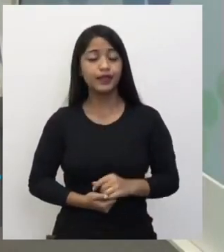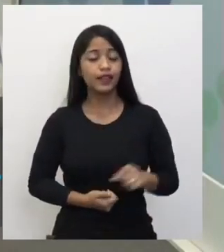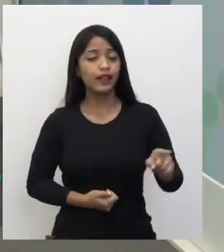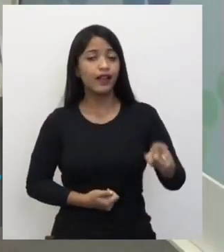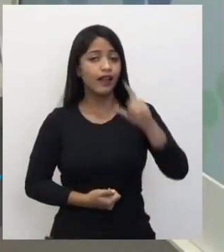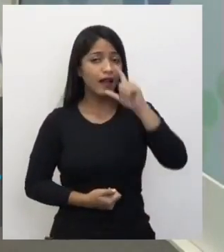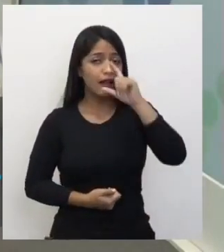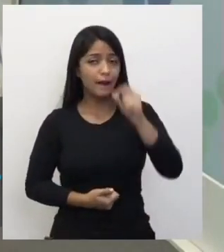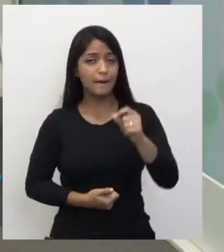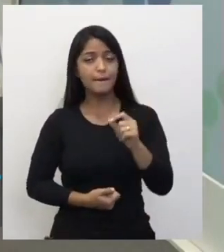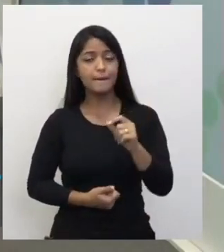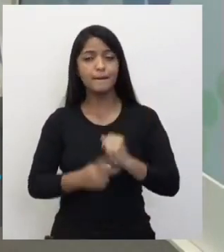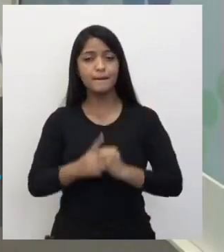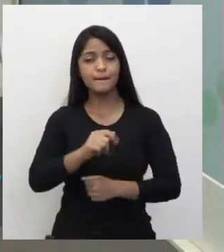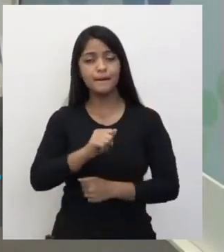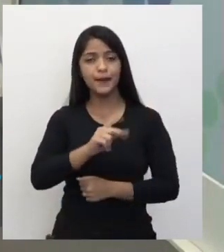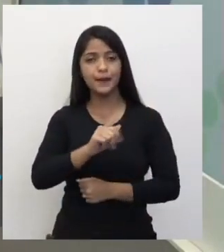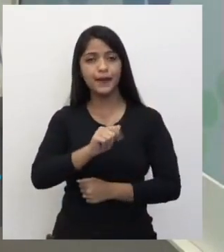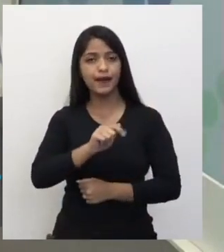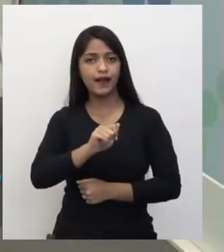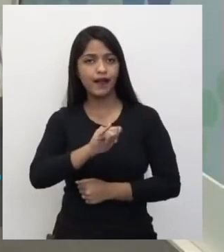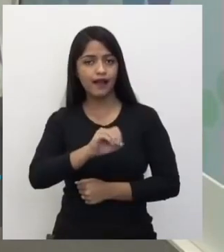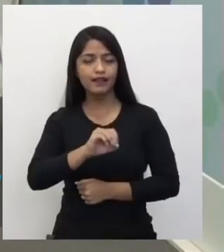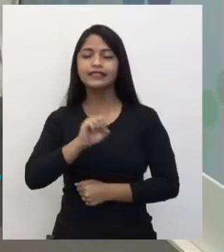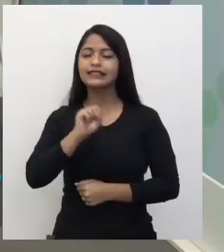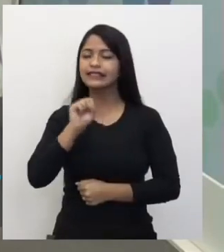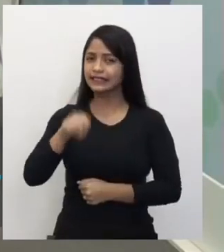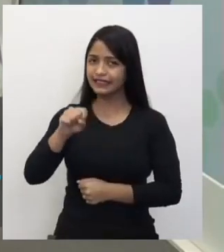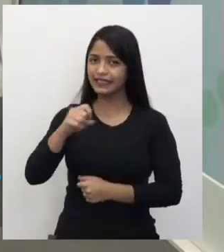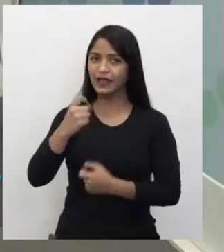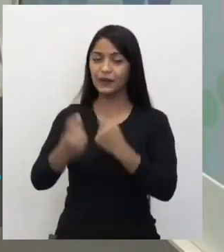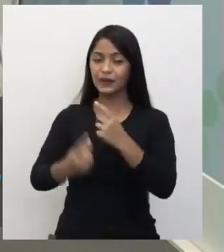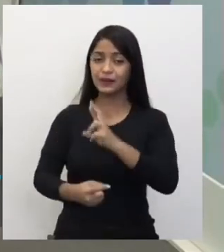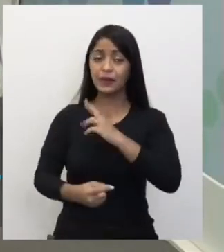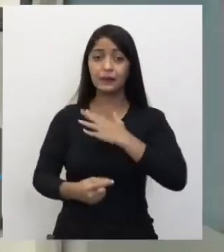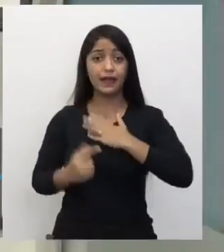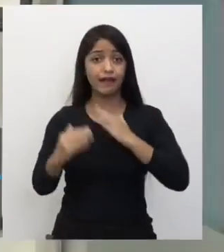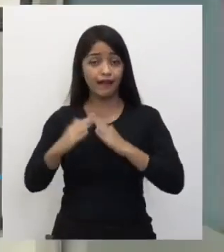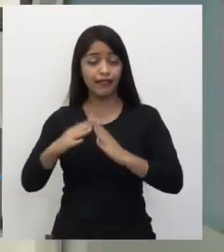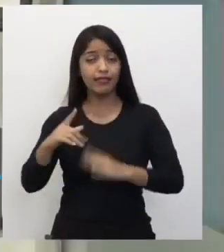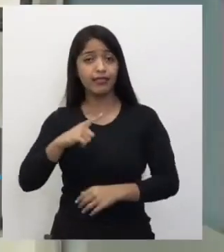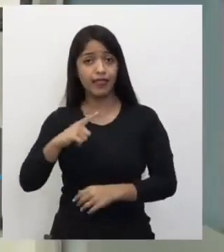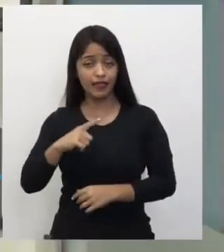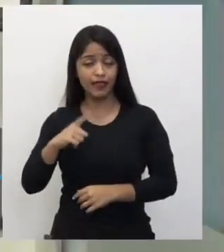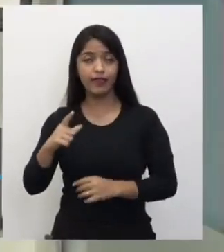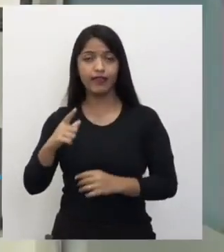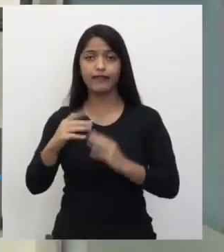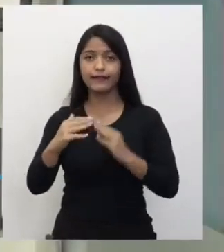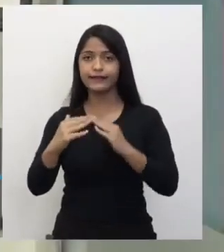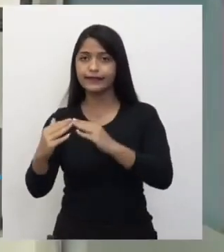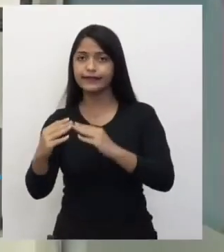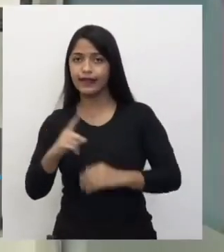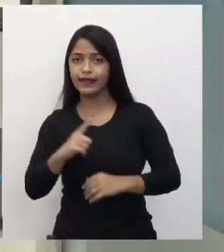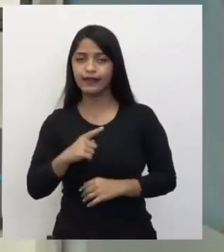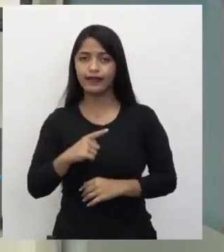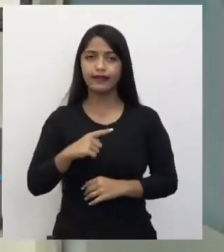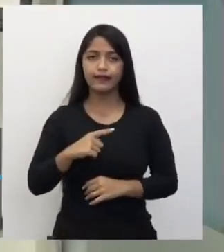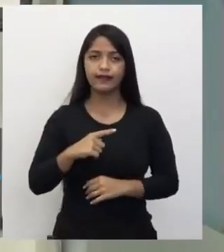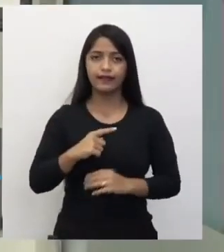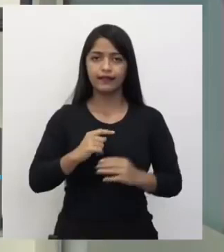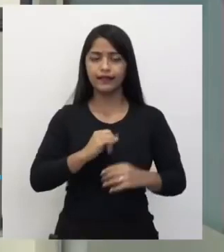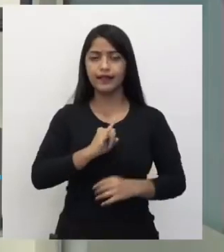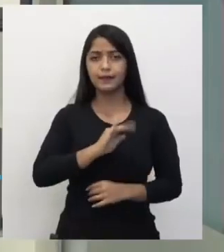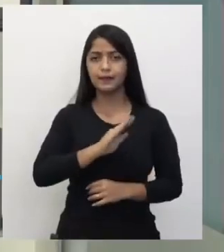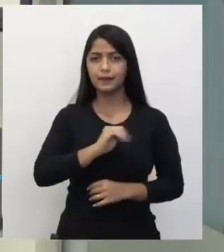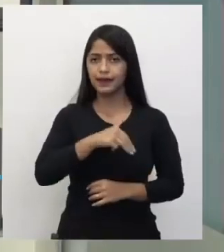papagaio. Do papagaio. No papagaio, aí né? Alguns colocando, né? Ai, na minha casa tem no quintal, Sim. fulano tem. Se tem a permissão do